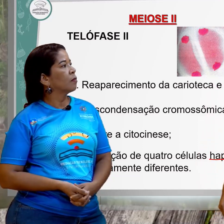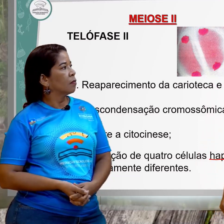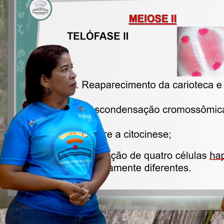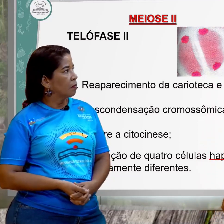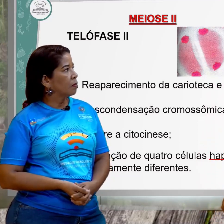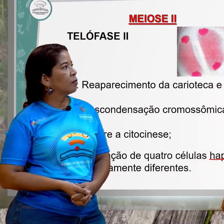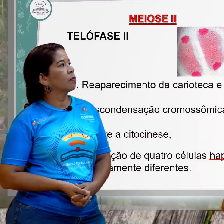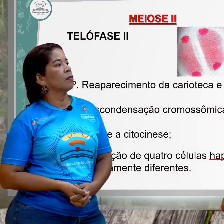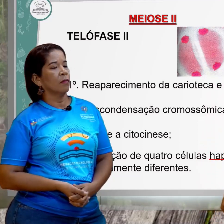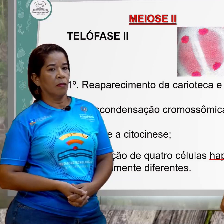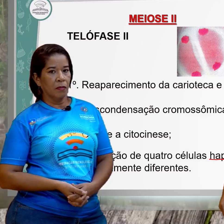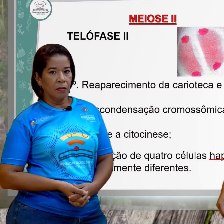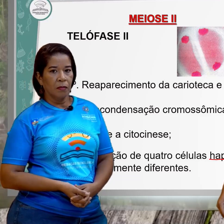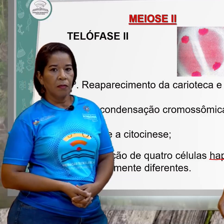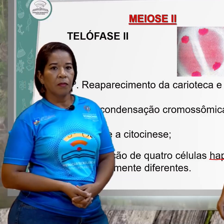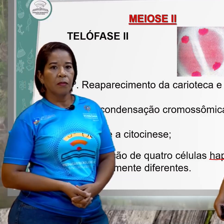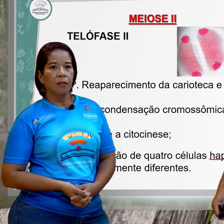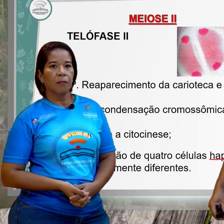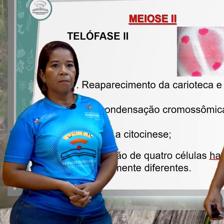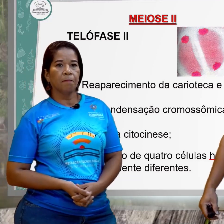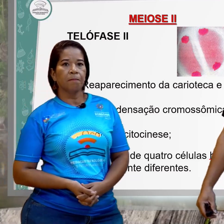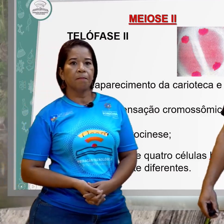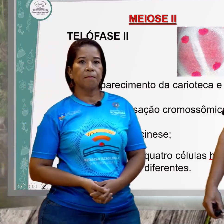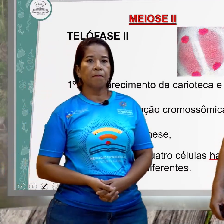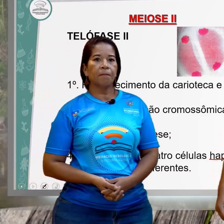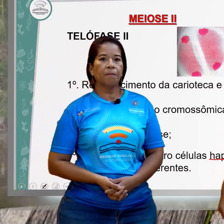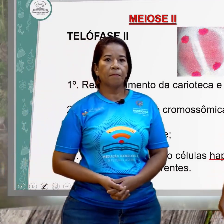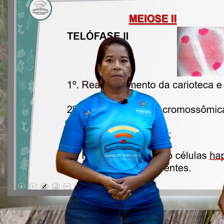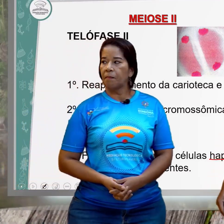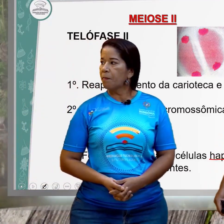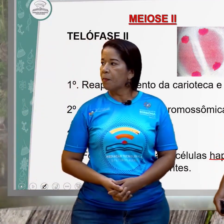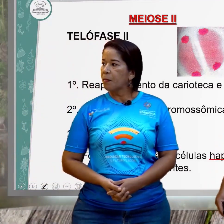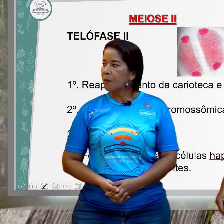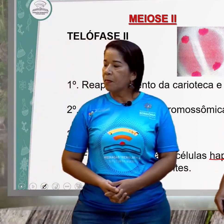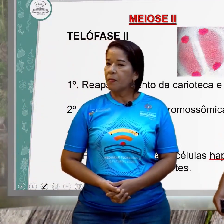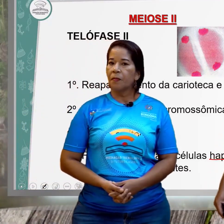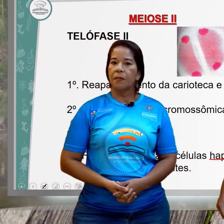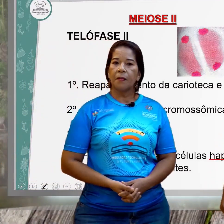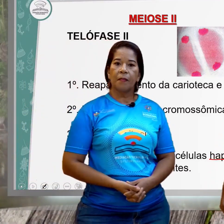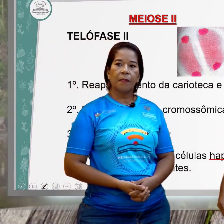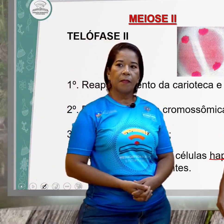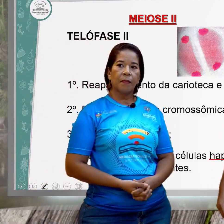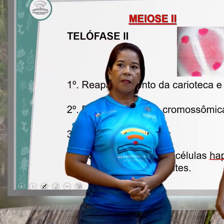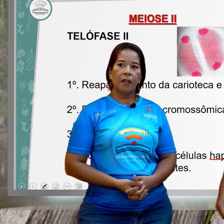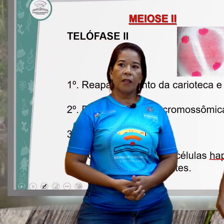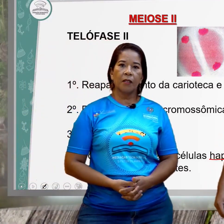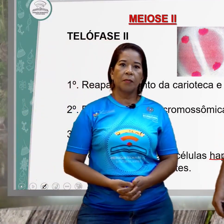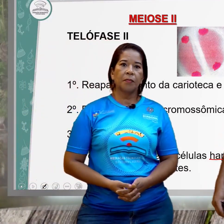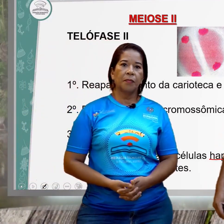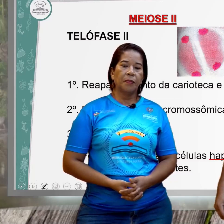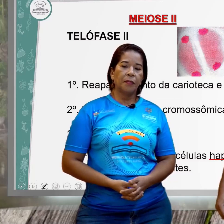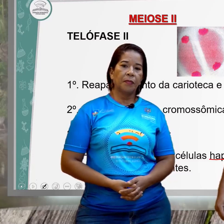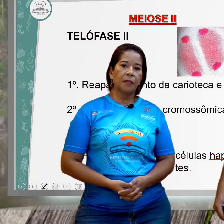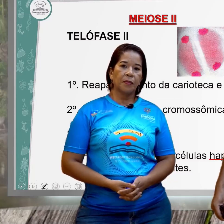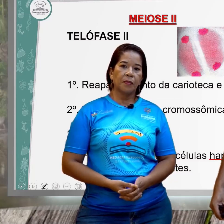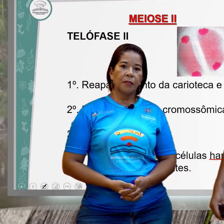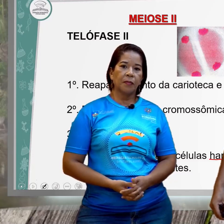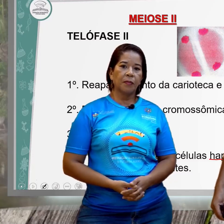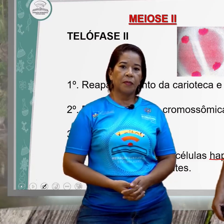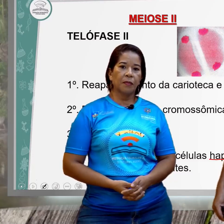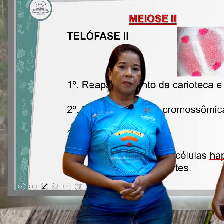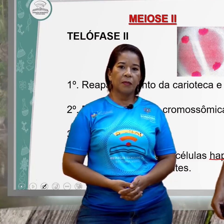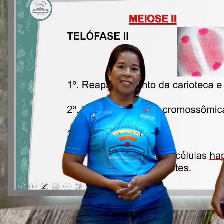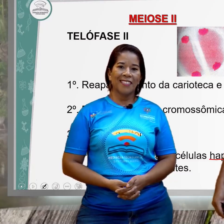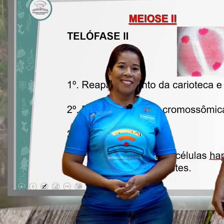gente conhece, né? De você ser parecido com o seu pai, mas você, por exemplo, não ser igual ao seu pai, né? Ou com a sua mãe,